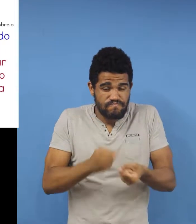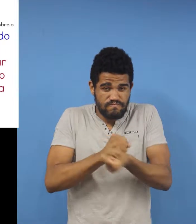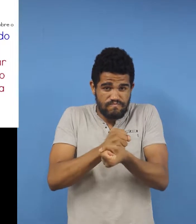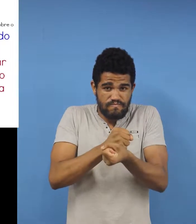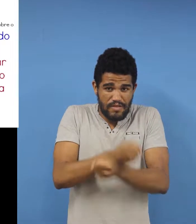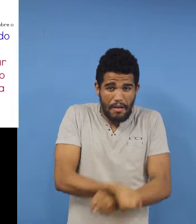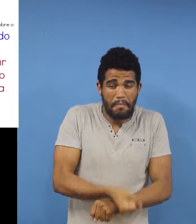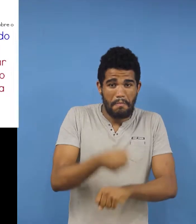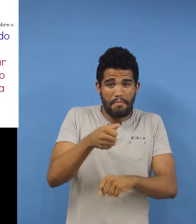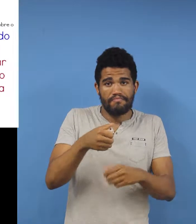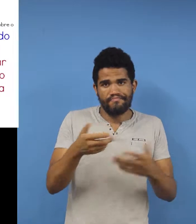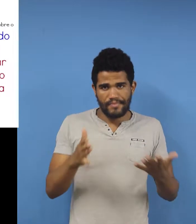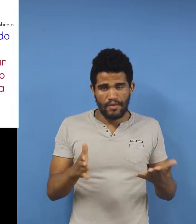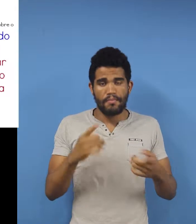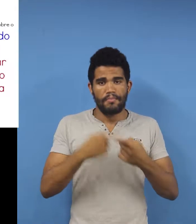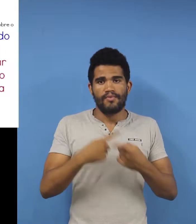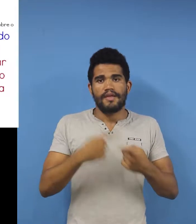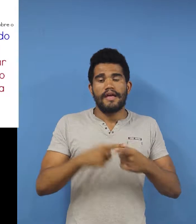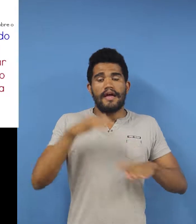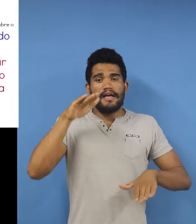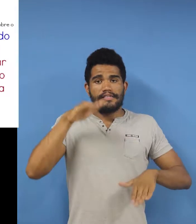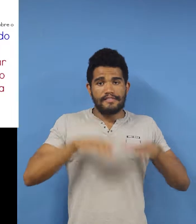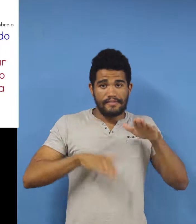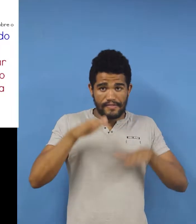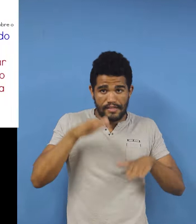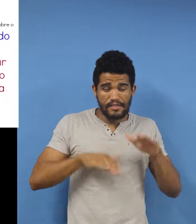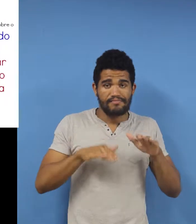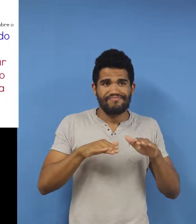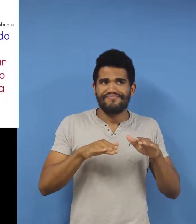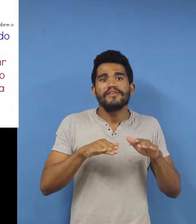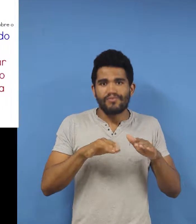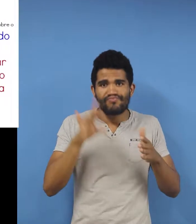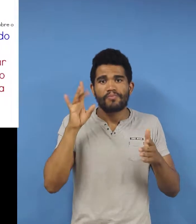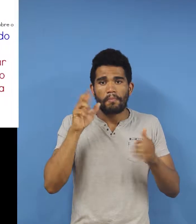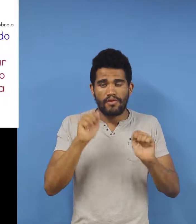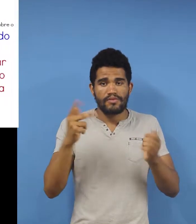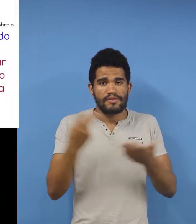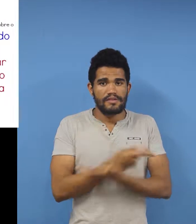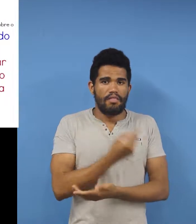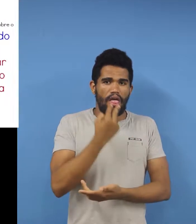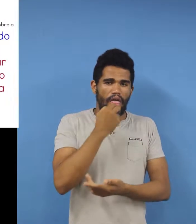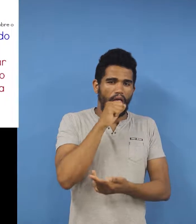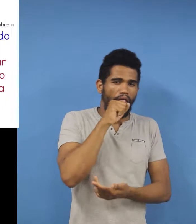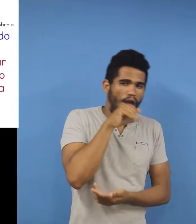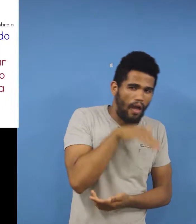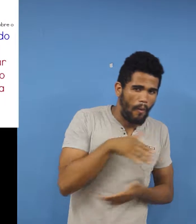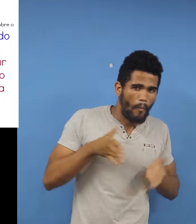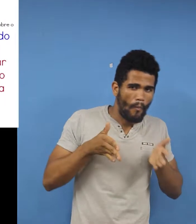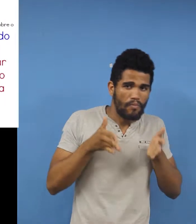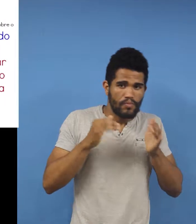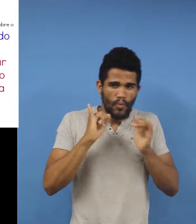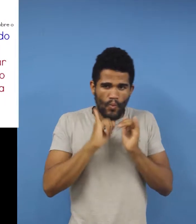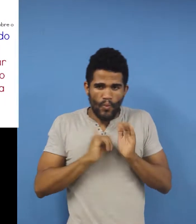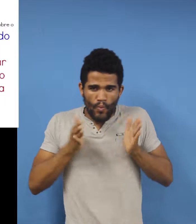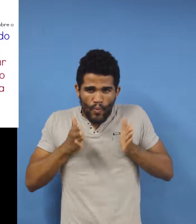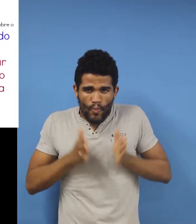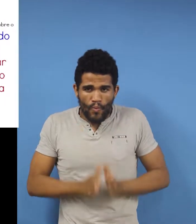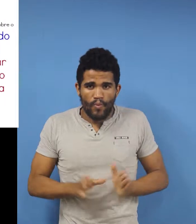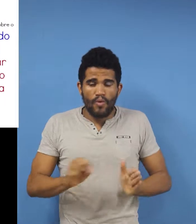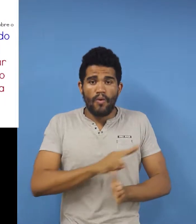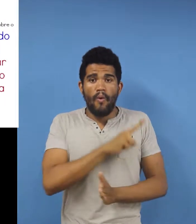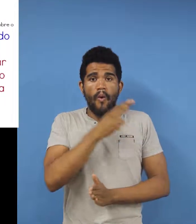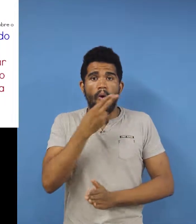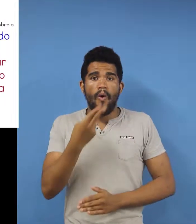do exagero. Então, eu estou falando sobre o desequilíbrio. O desequilíbrio dessa prática desencadeia distúrbios graves, como